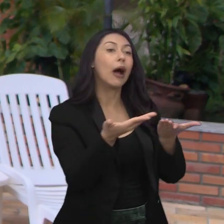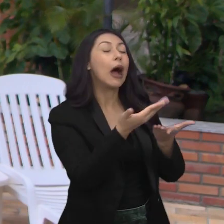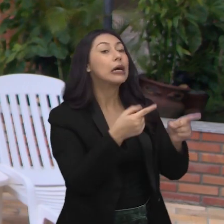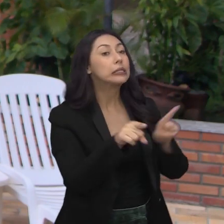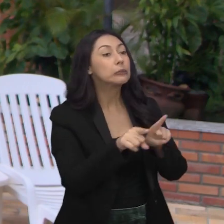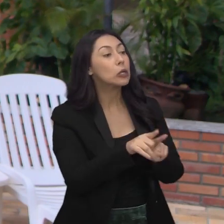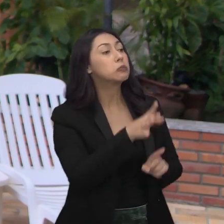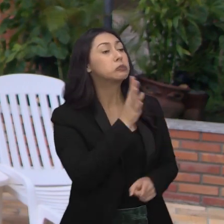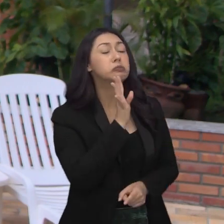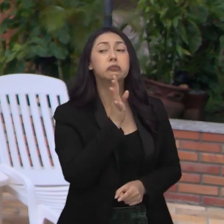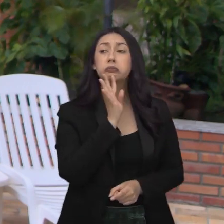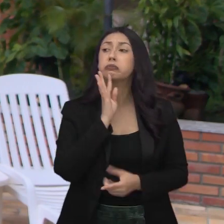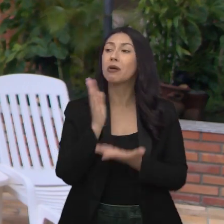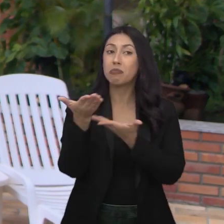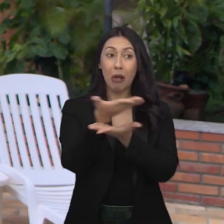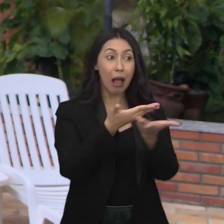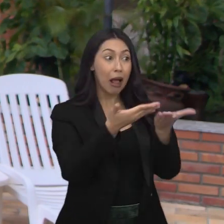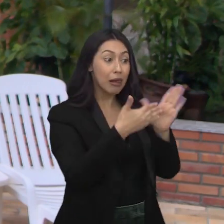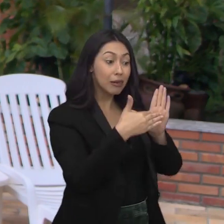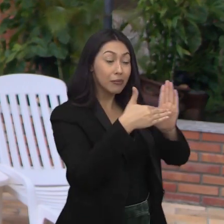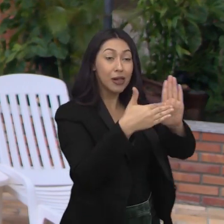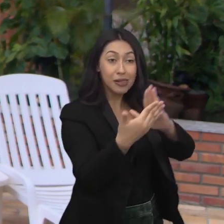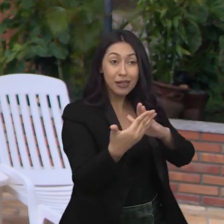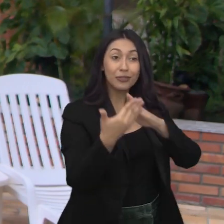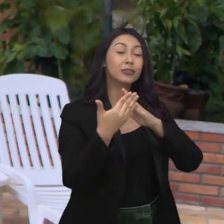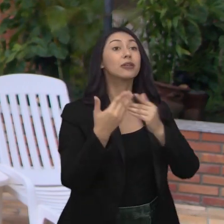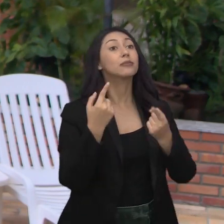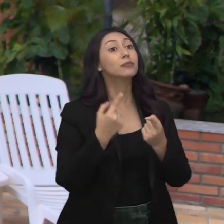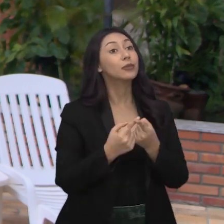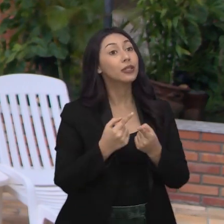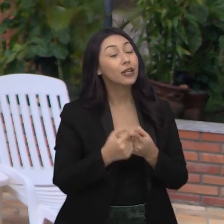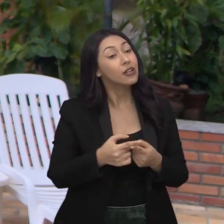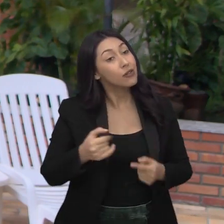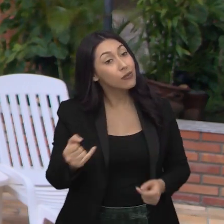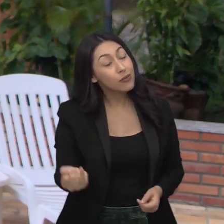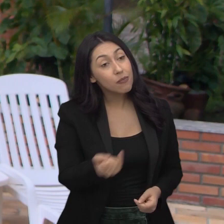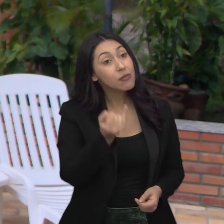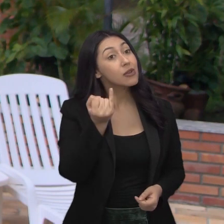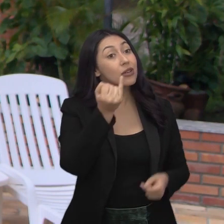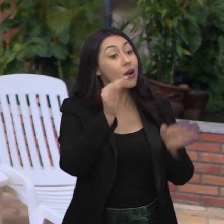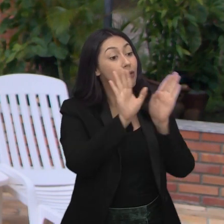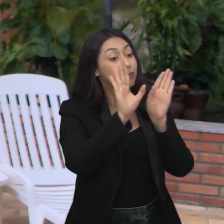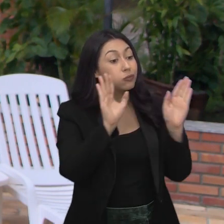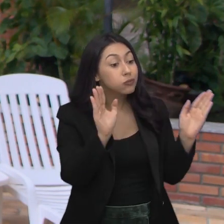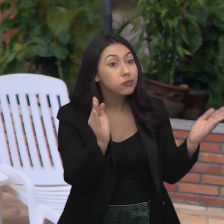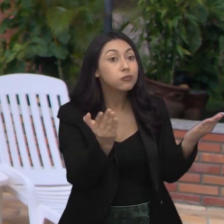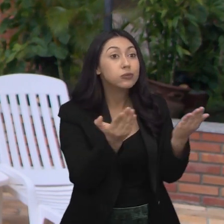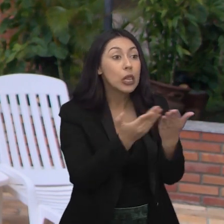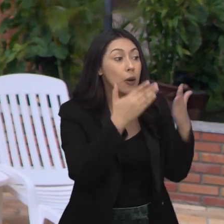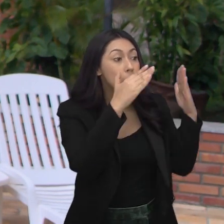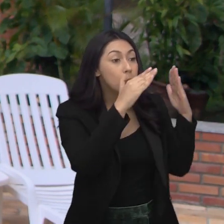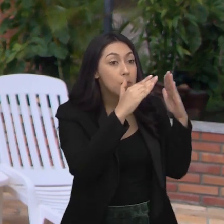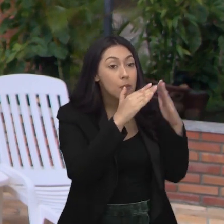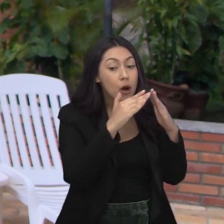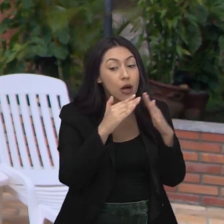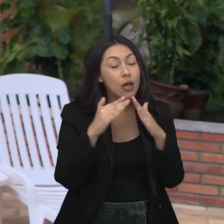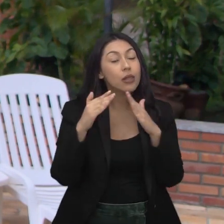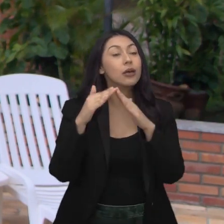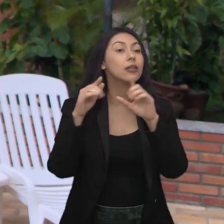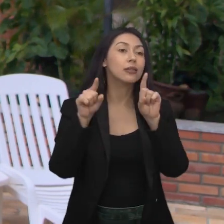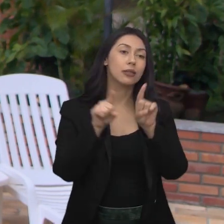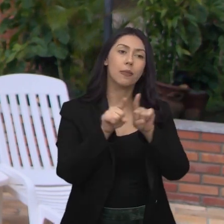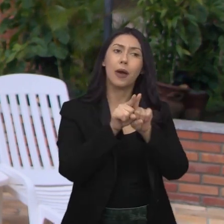os moradores se conheçam, se ajudem, né? Porque o importante de um condomínio é que os